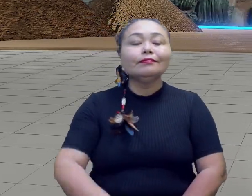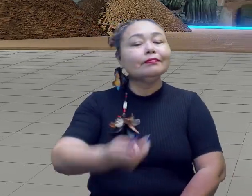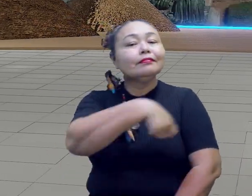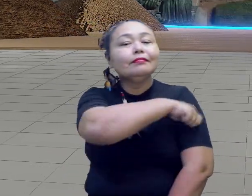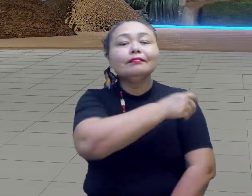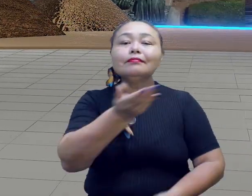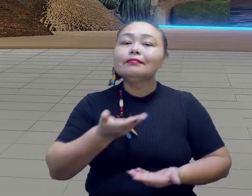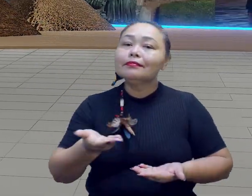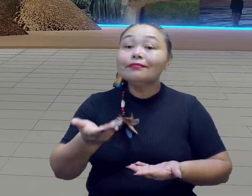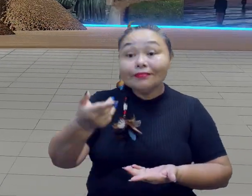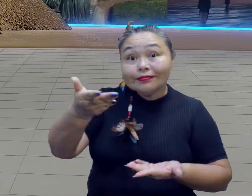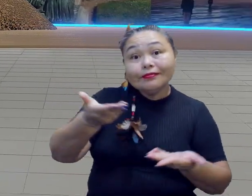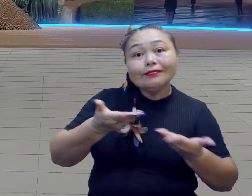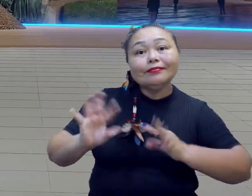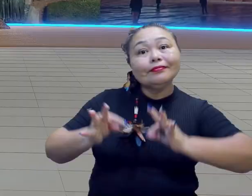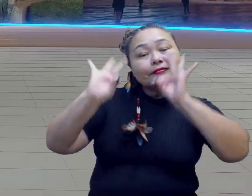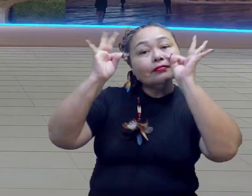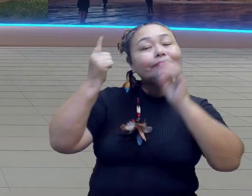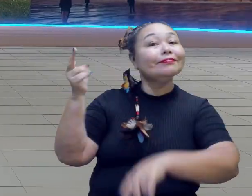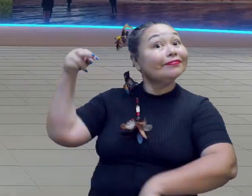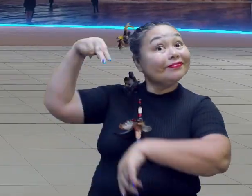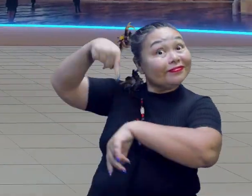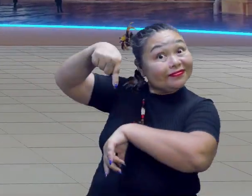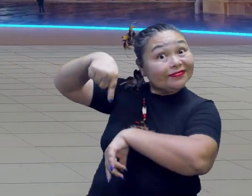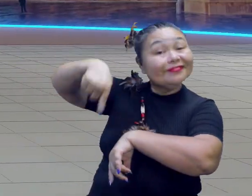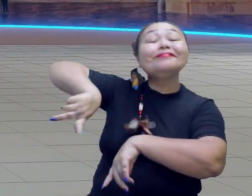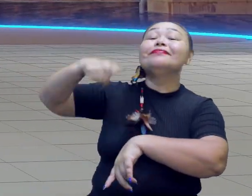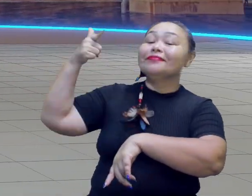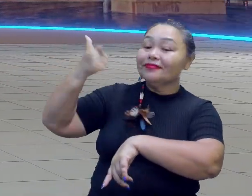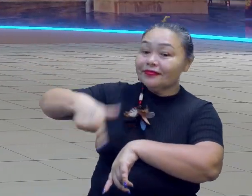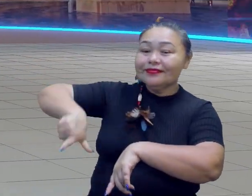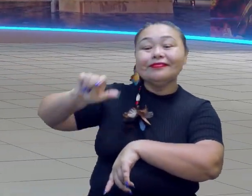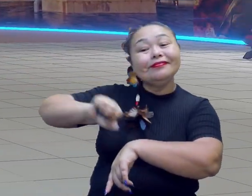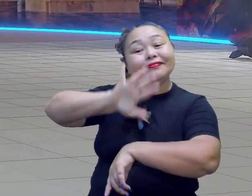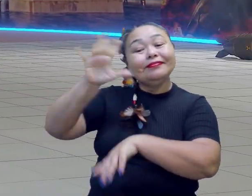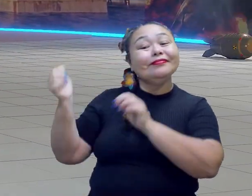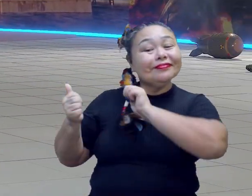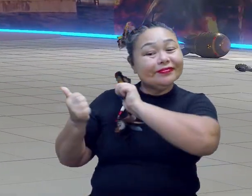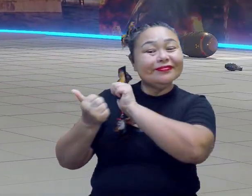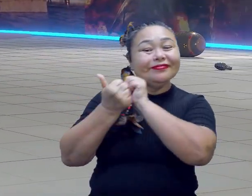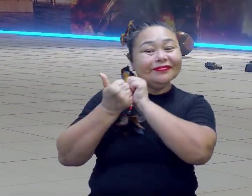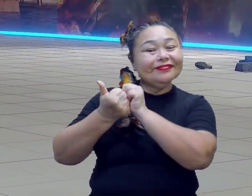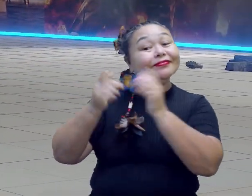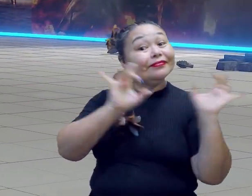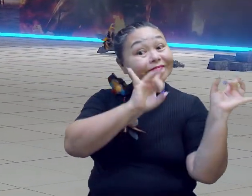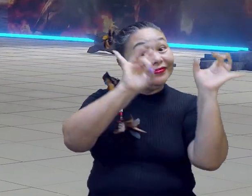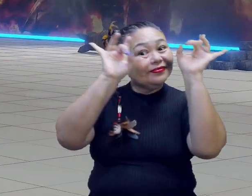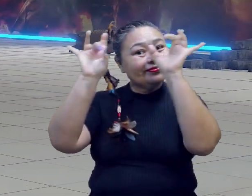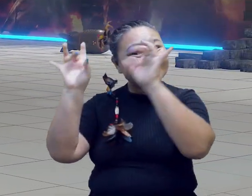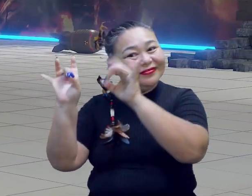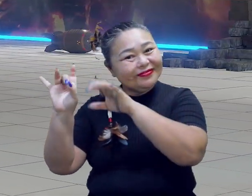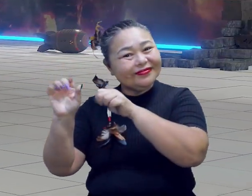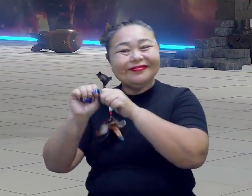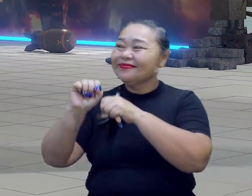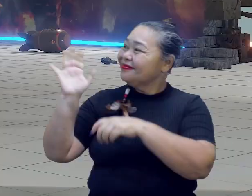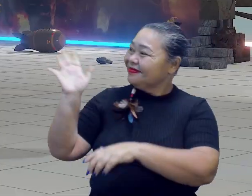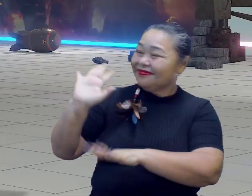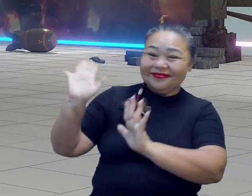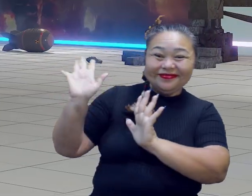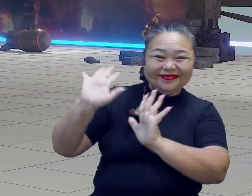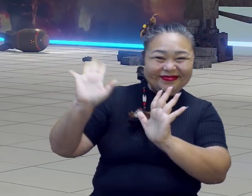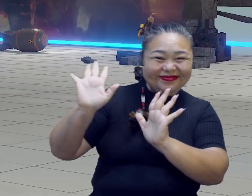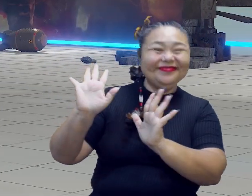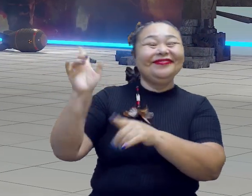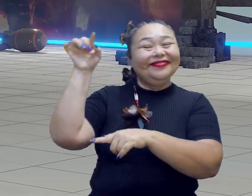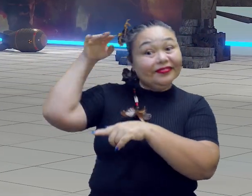Alunos da mediação tecnológica, olha eu aqui de novo com vocês e, claro, na companhia mais que especial da minha amiga Aldenina. Opa,